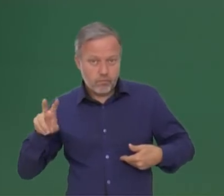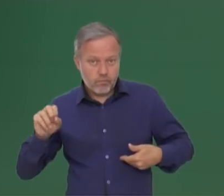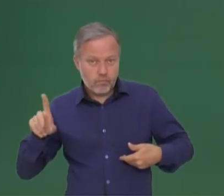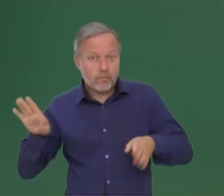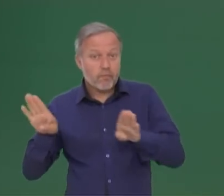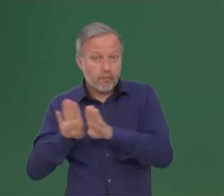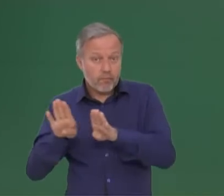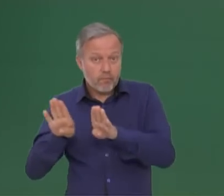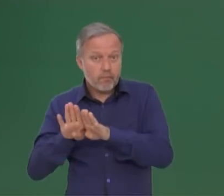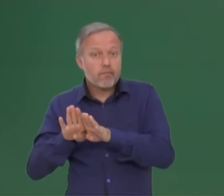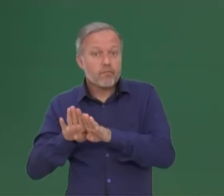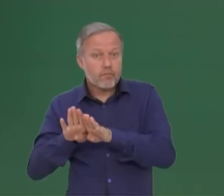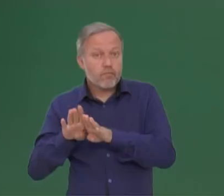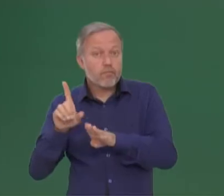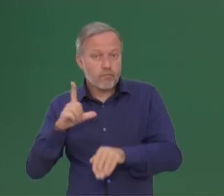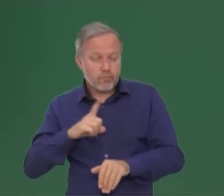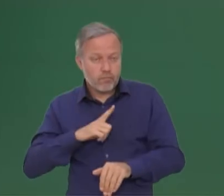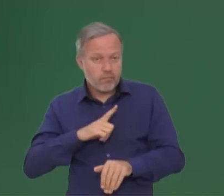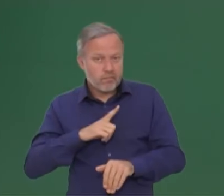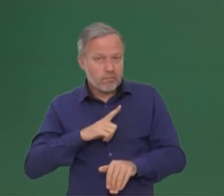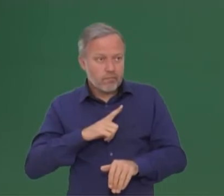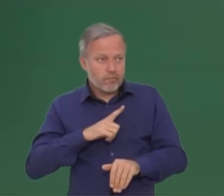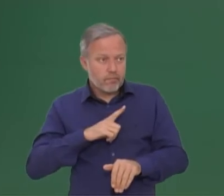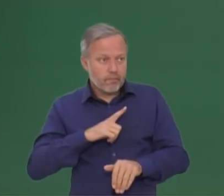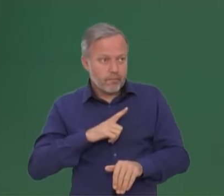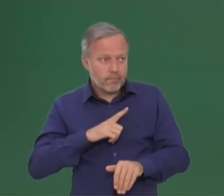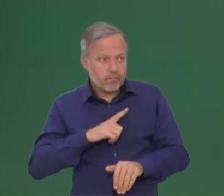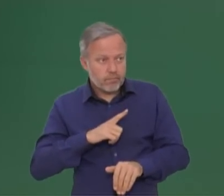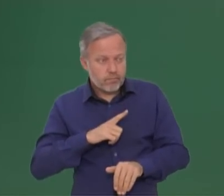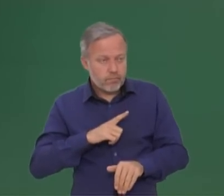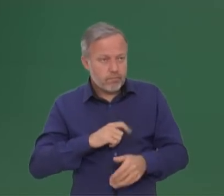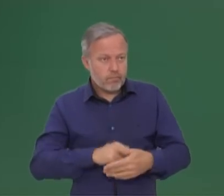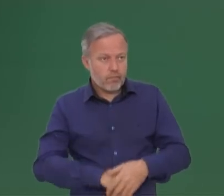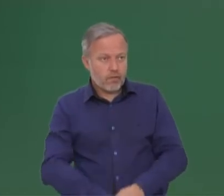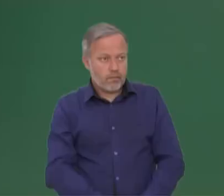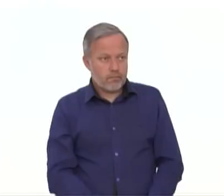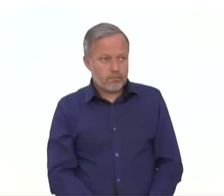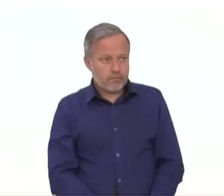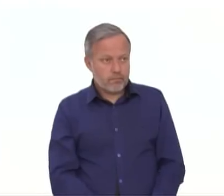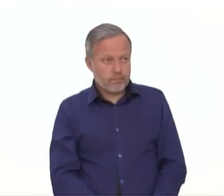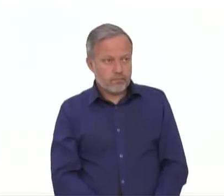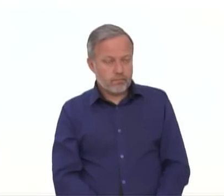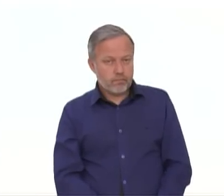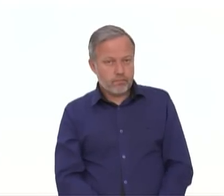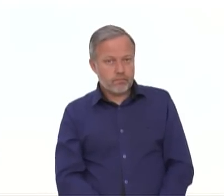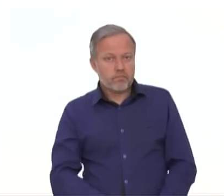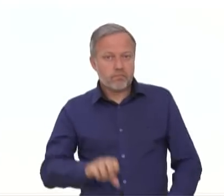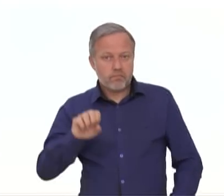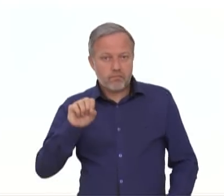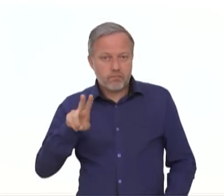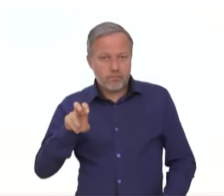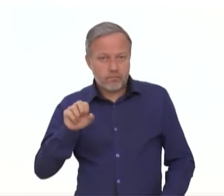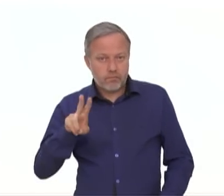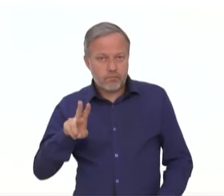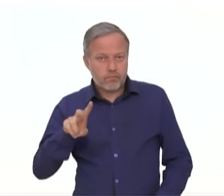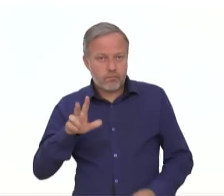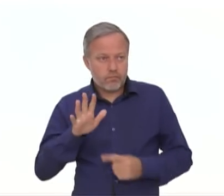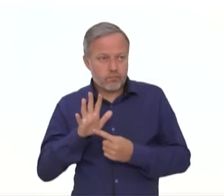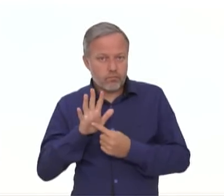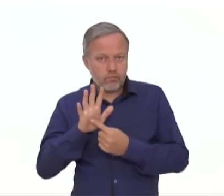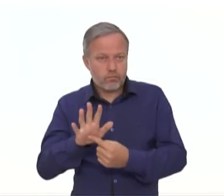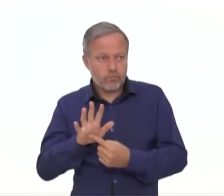os cientistas pensam, ele também pode ser considerado ser vivo. Vamos para a segunda evidência? Os vírus apresentam capacidade